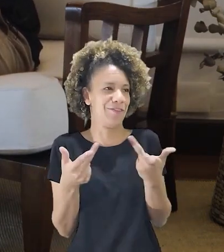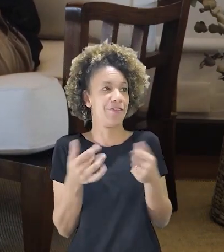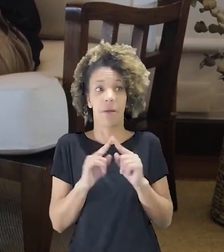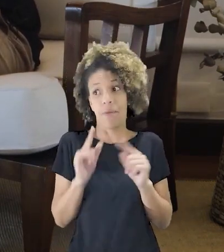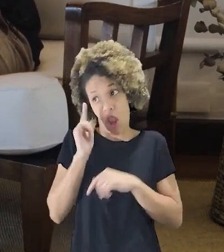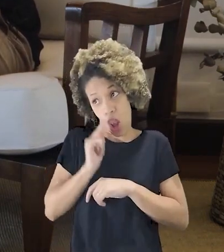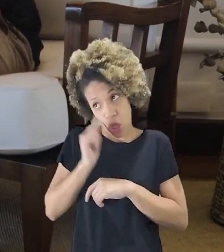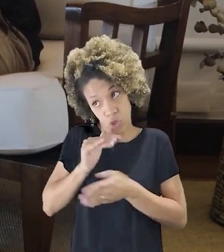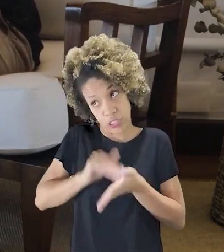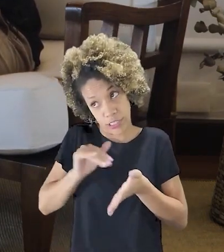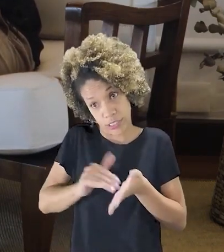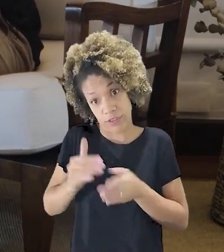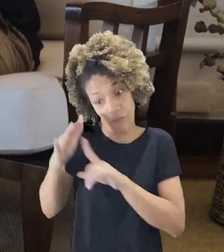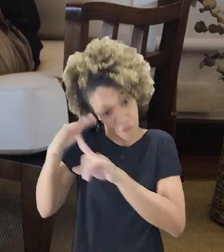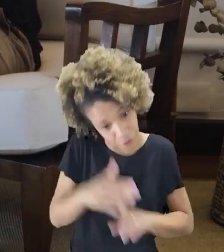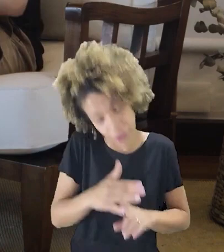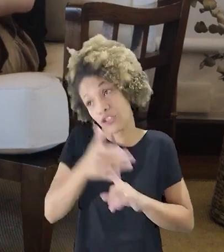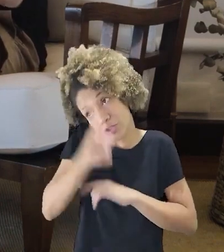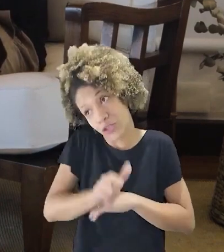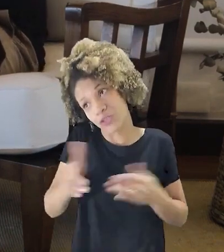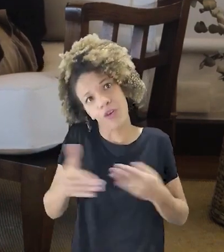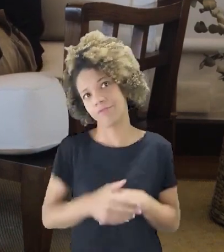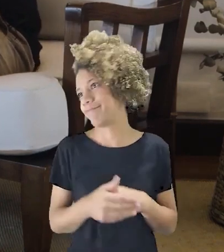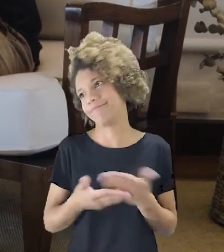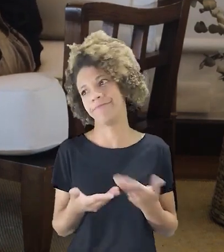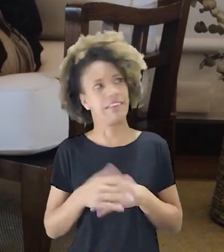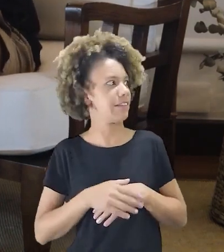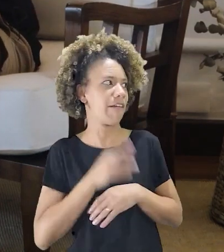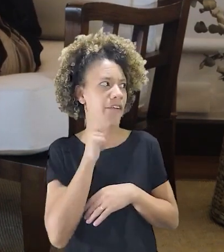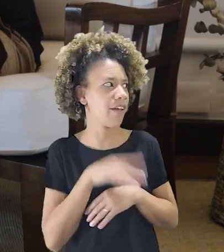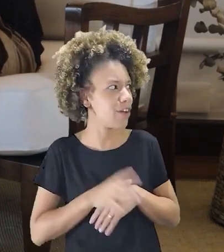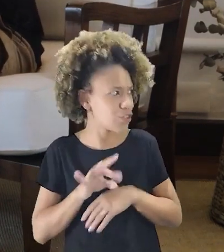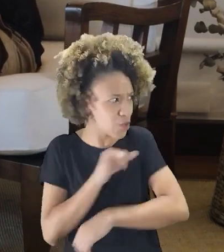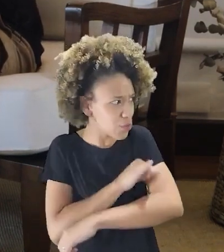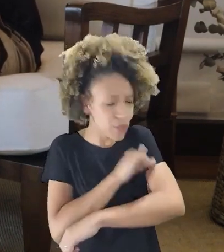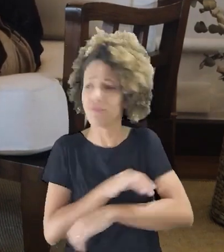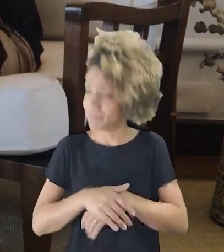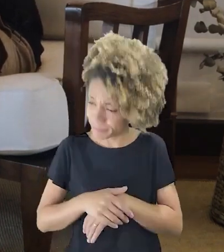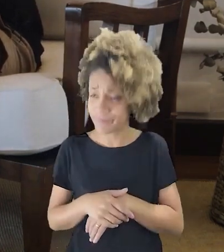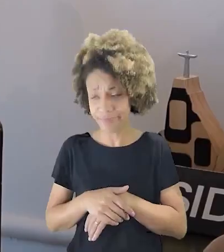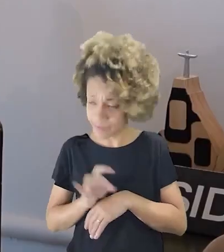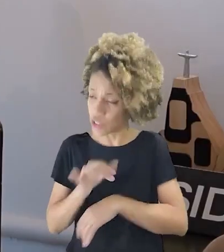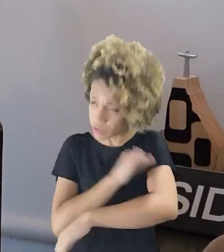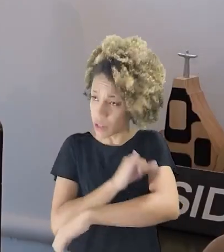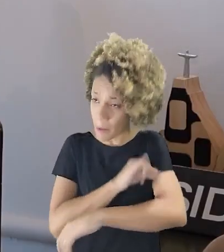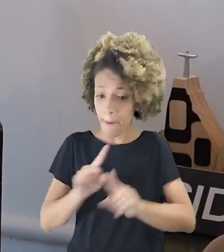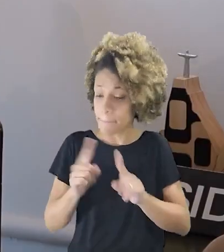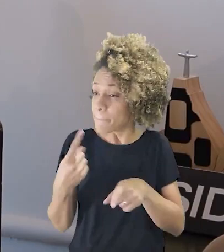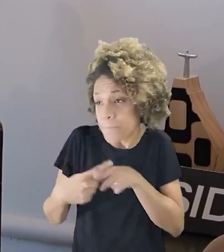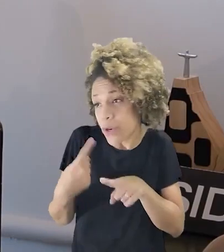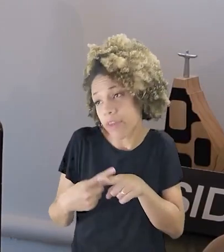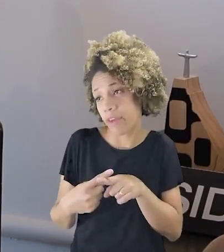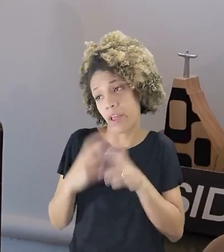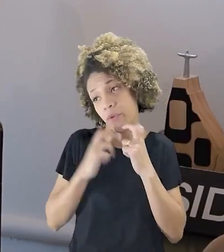Logicamente, esse secretário de Polícia Civil foi exonerado para afastar. Puta, isso é evidente que ele foi afastado. Caraca, isso só no Rio. Lá no Rio. Mas ele deu esse recado porque era